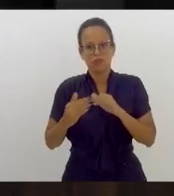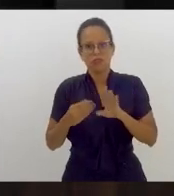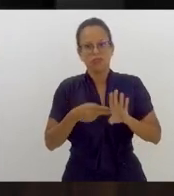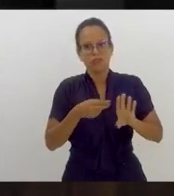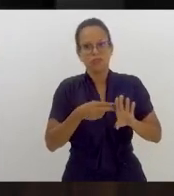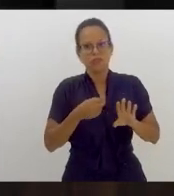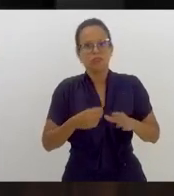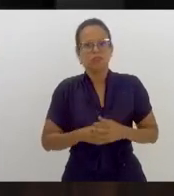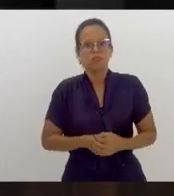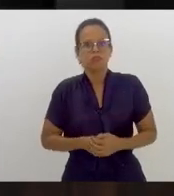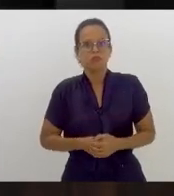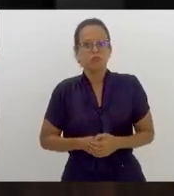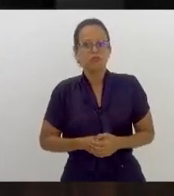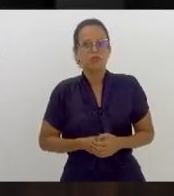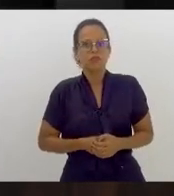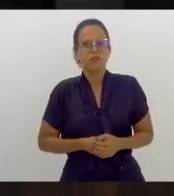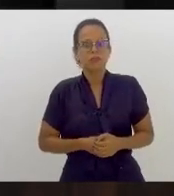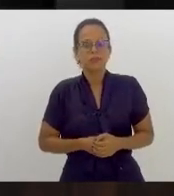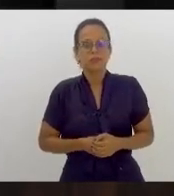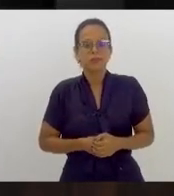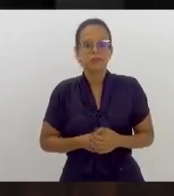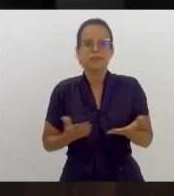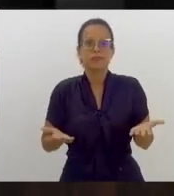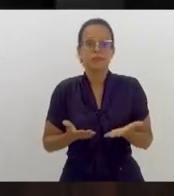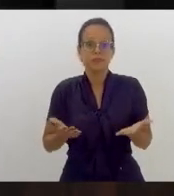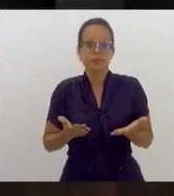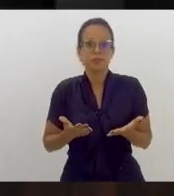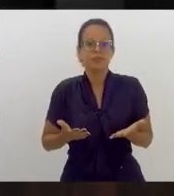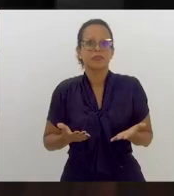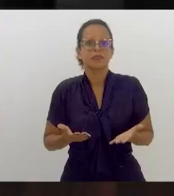Sim, senhor. 22, e agora o